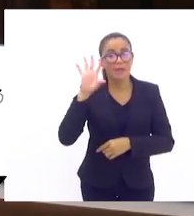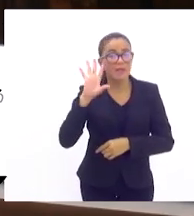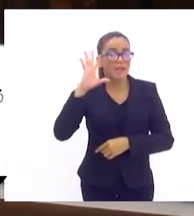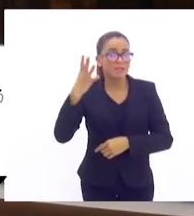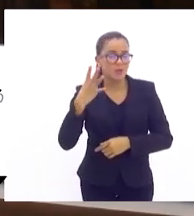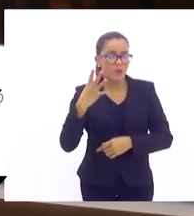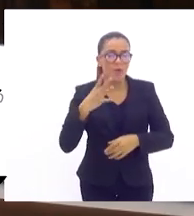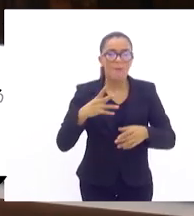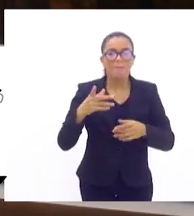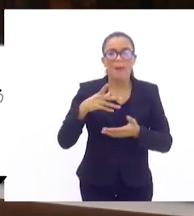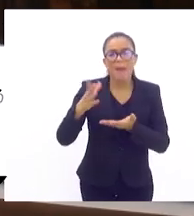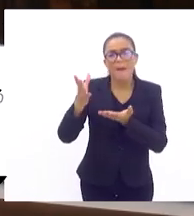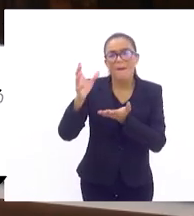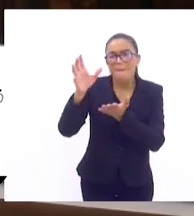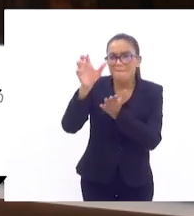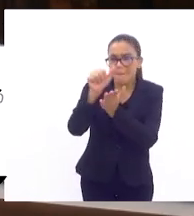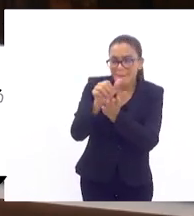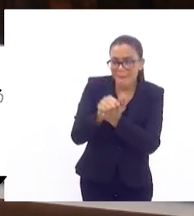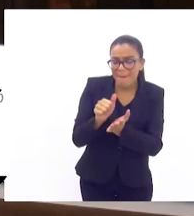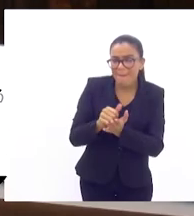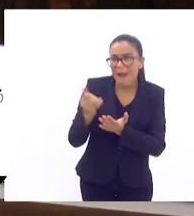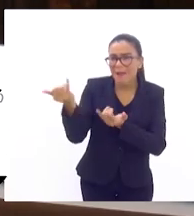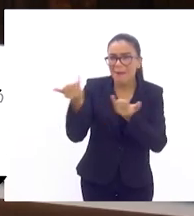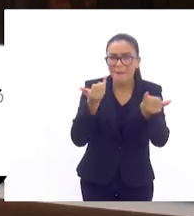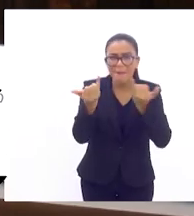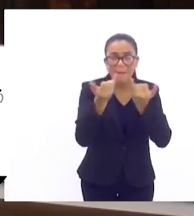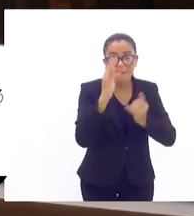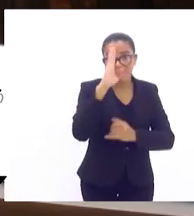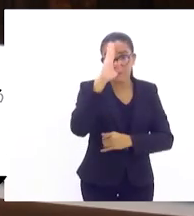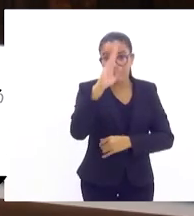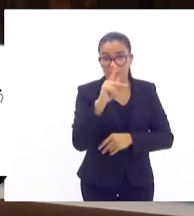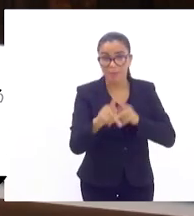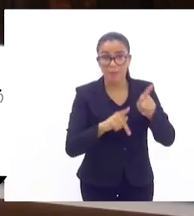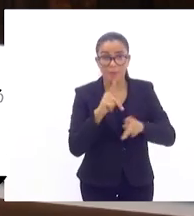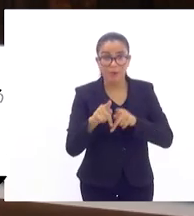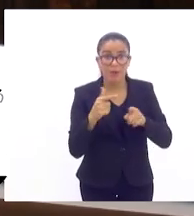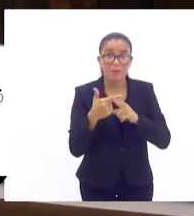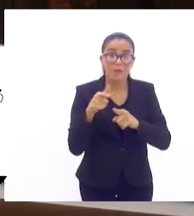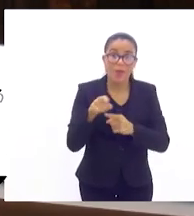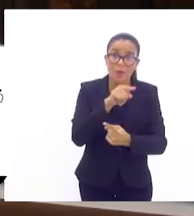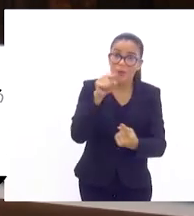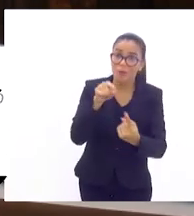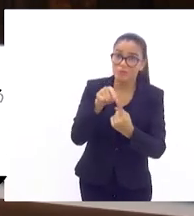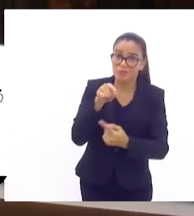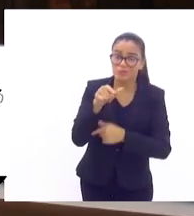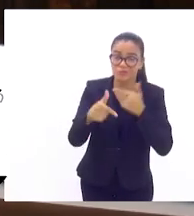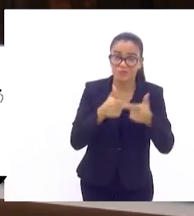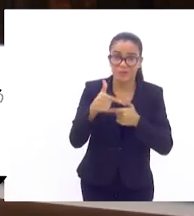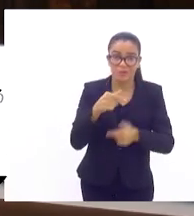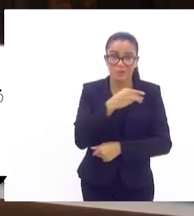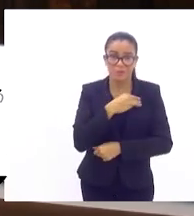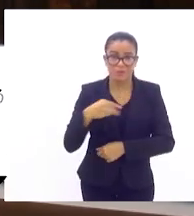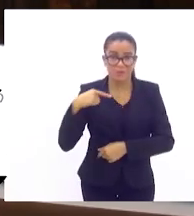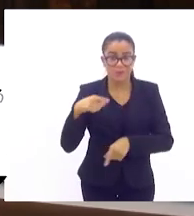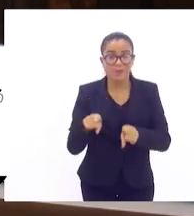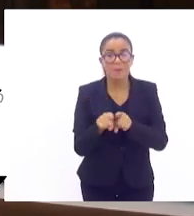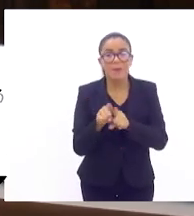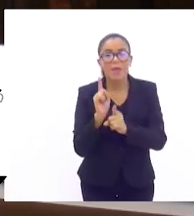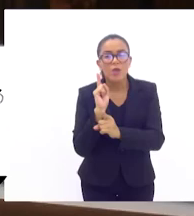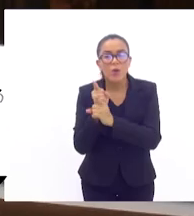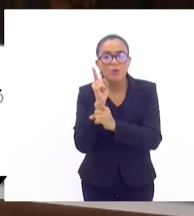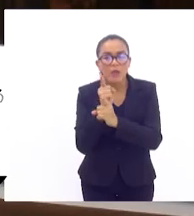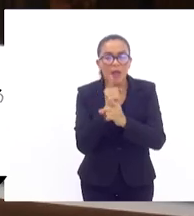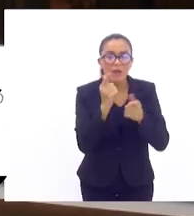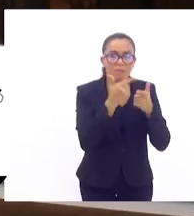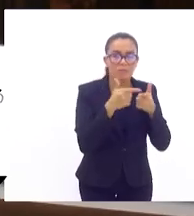tenta ouvir todos esses atores, sobretudo a população, que é destinatária do serviço do Ministério Público, encontrar e diagnosticar esses